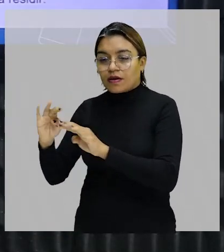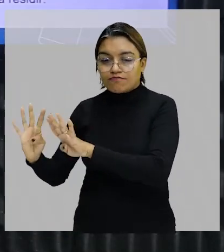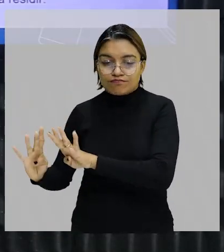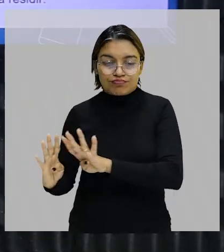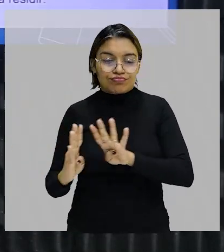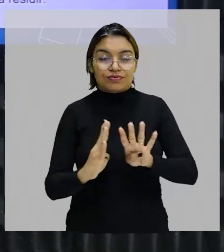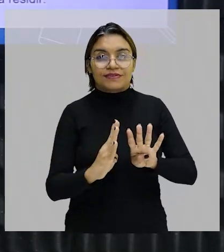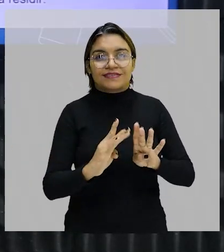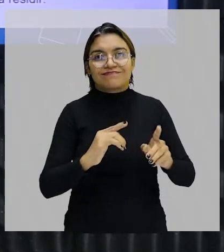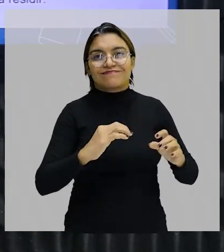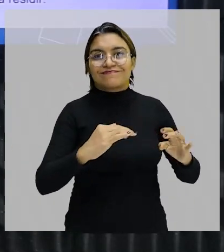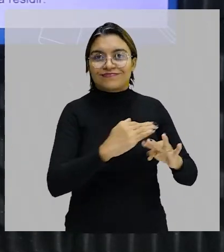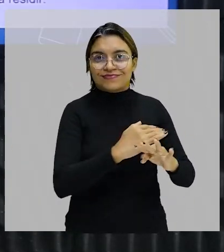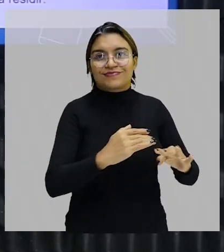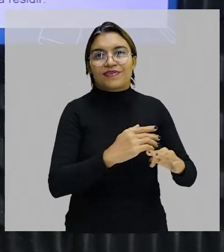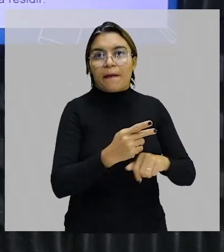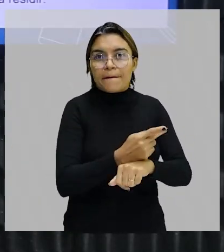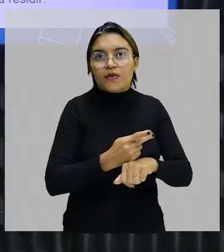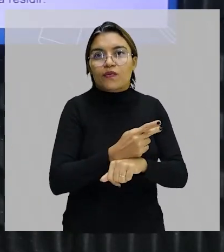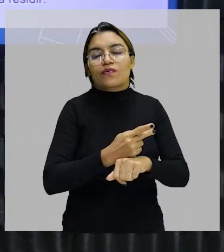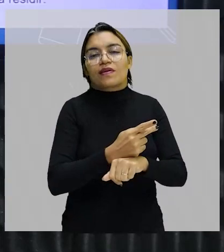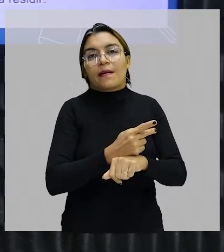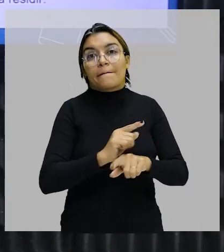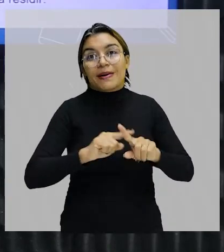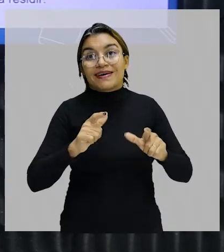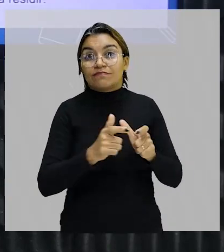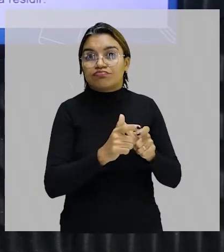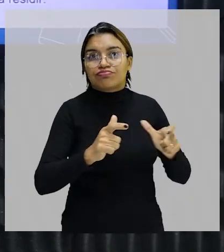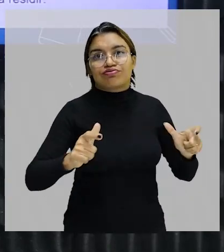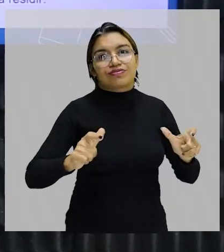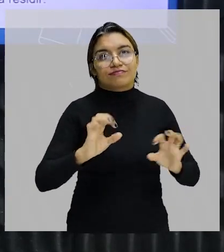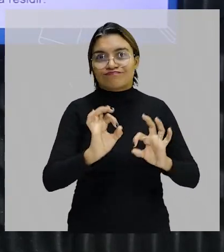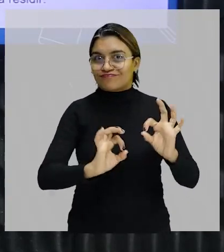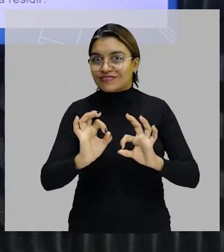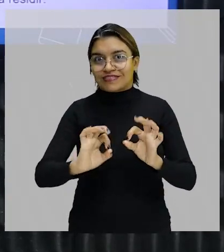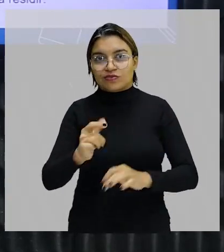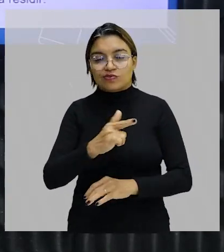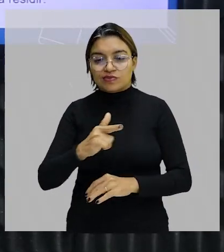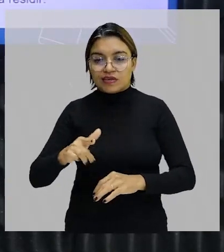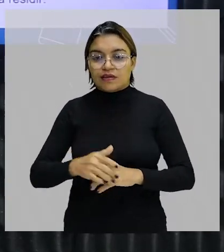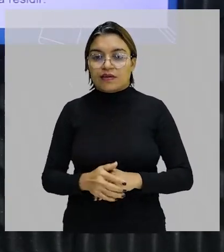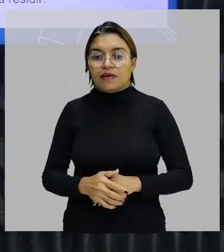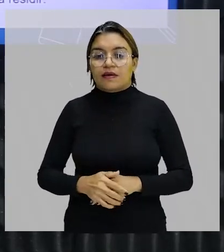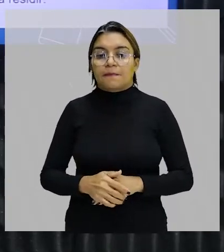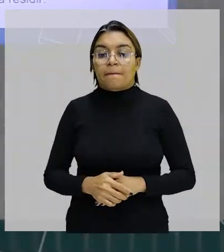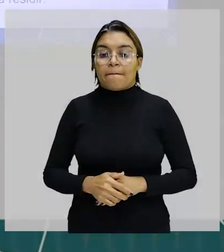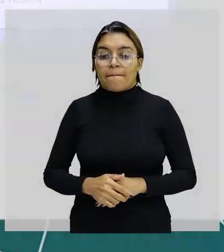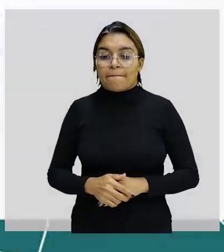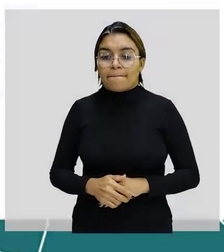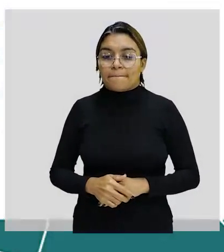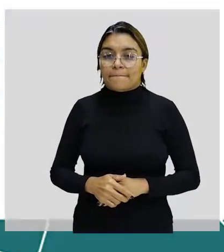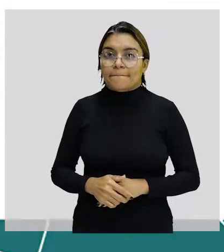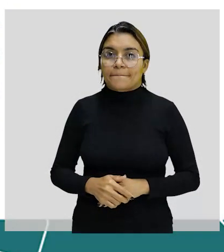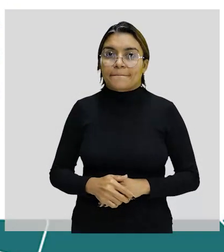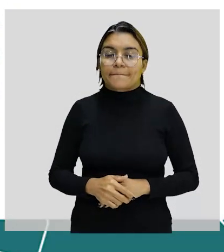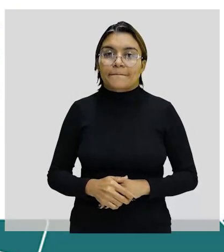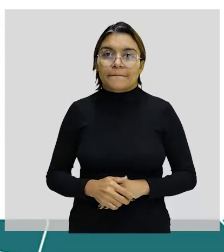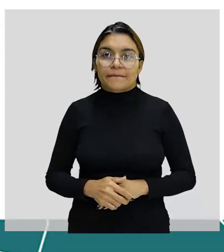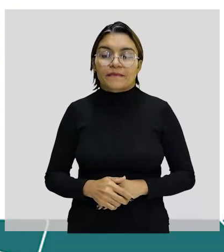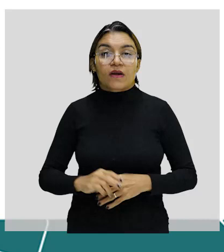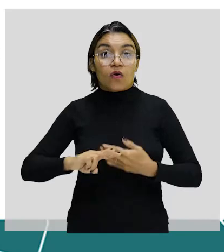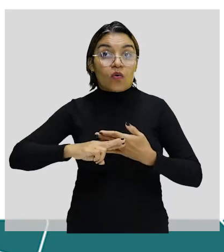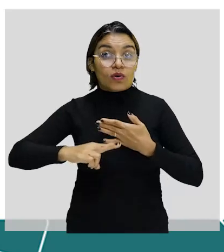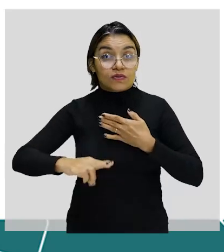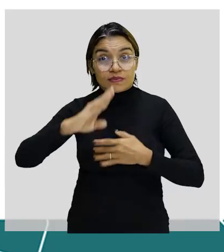e, consequentemente, né, tu tem aí o crescimento desordenado dessas áreas, que nós chamamos de macrocefalia urbana. E uma